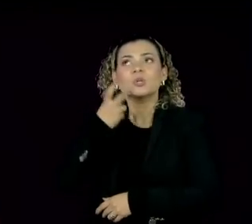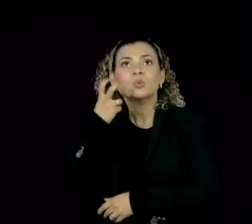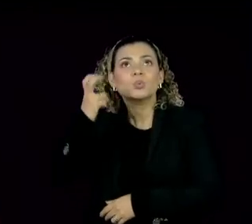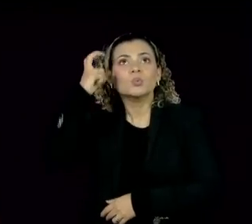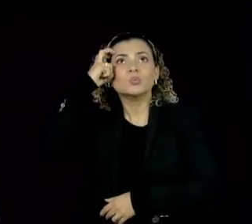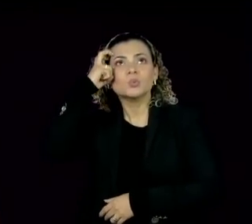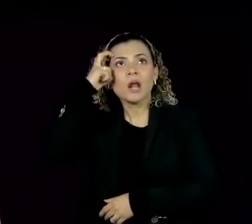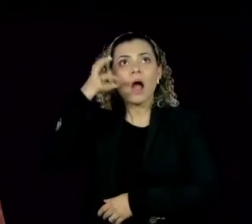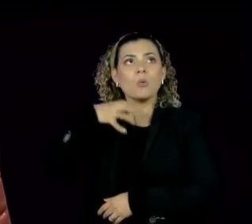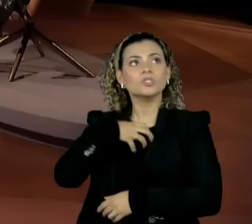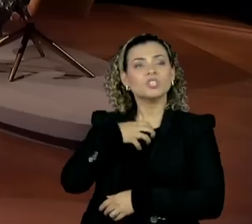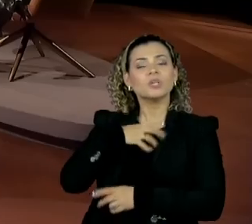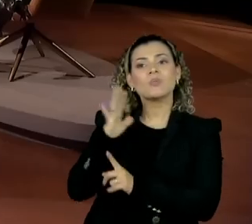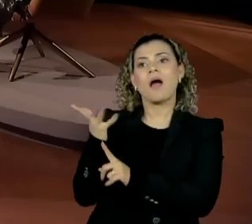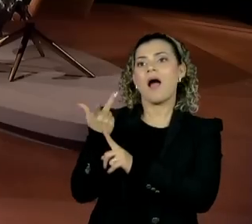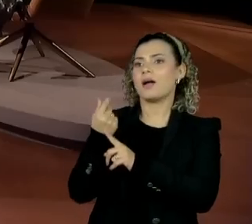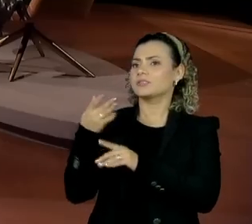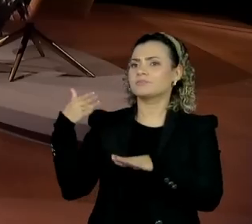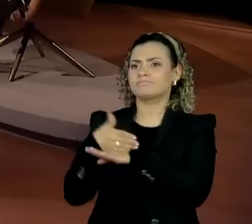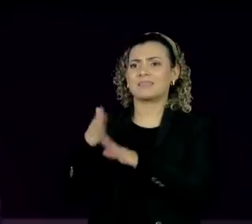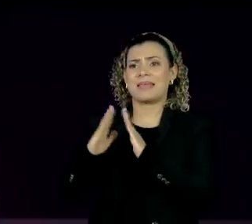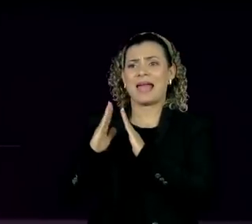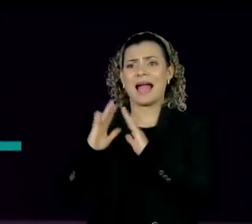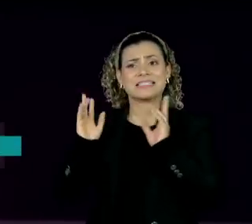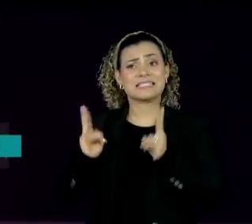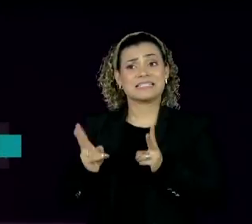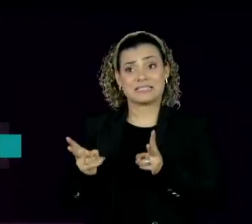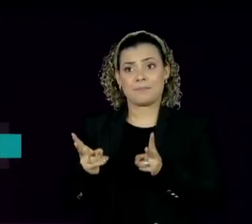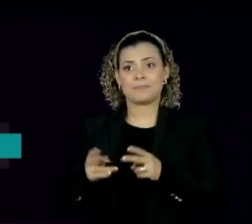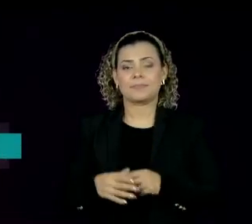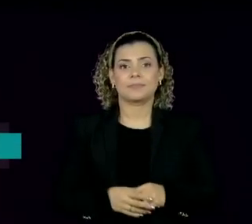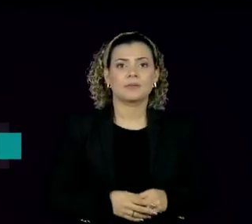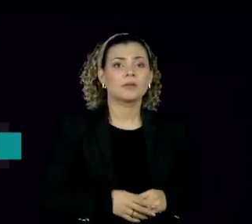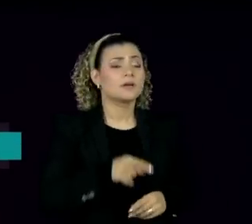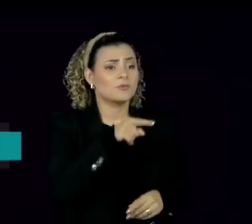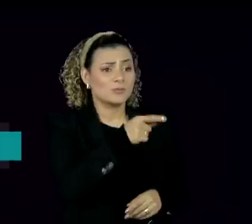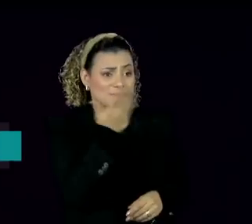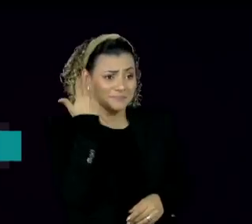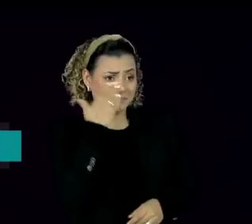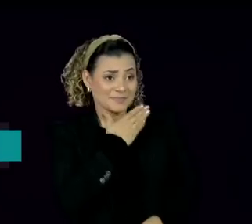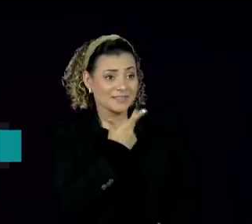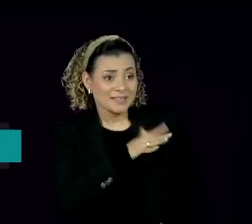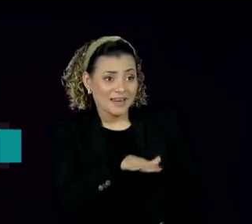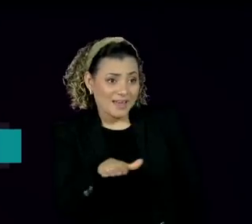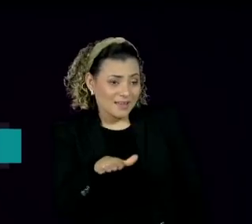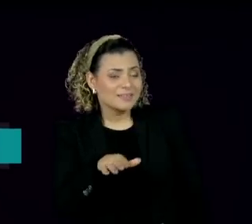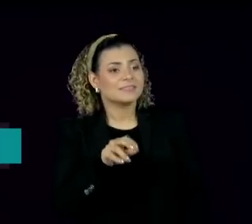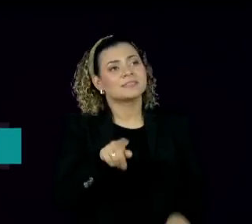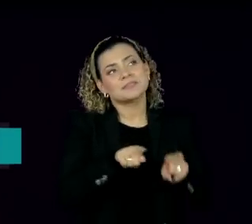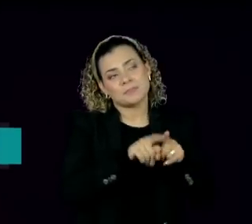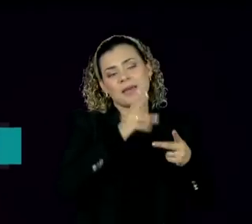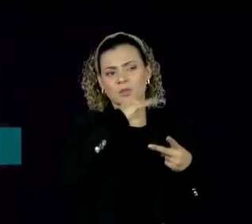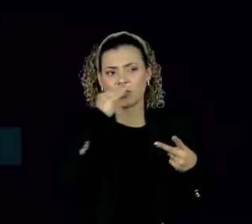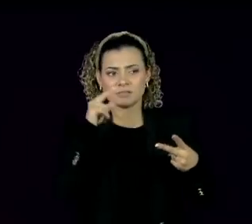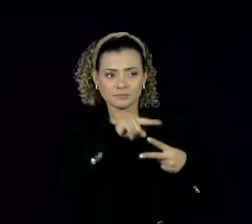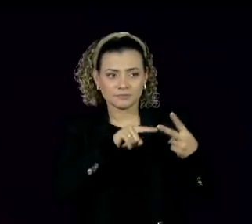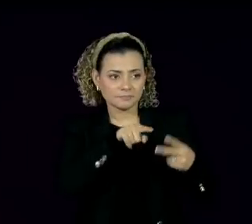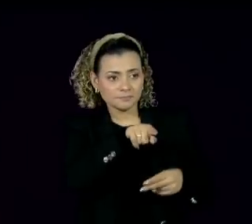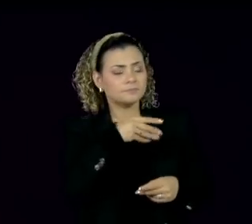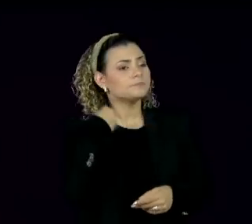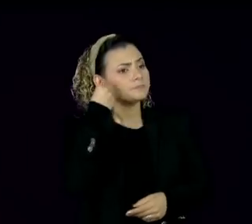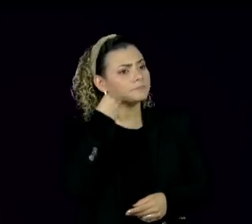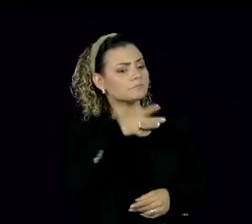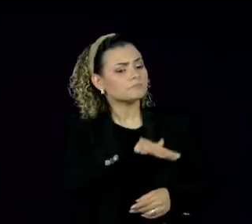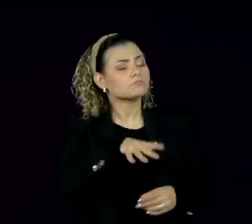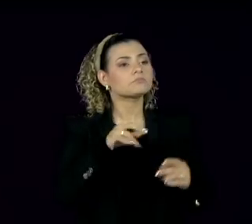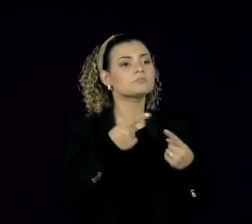minha casa muito presente. Agora, para você, como criança ou como adolescente, dentro desse ambiente musical,